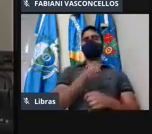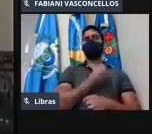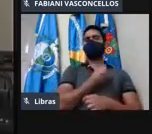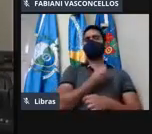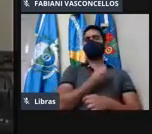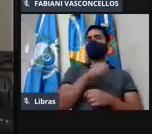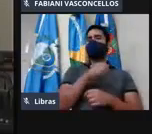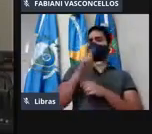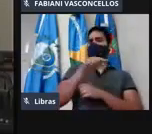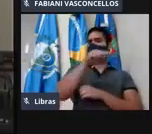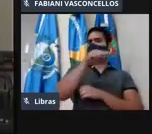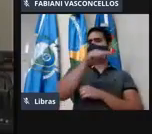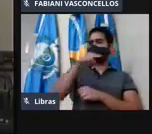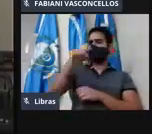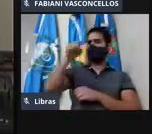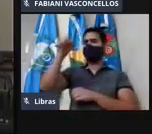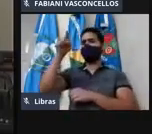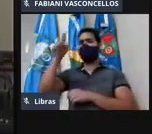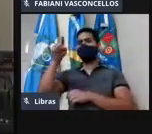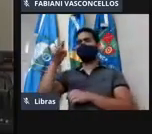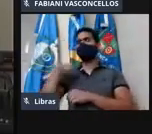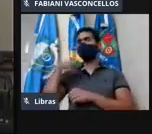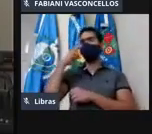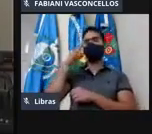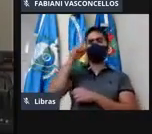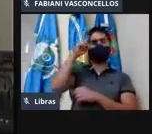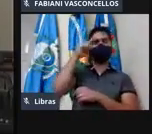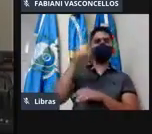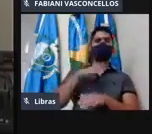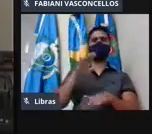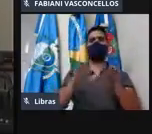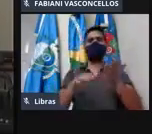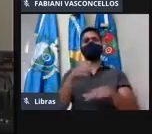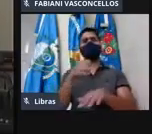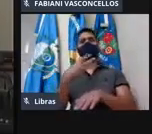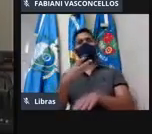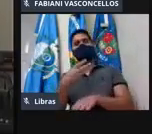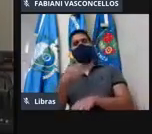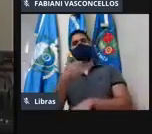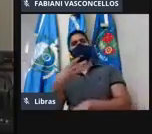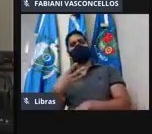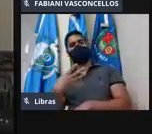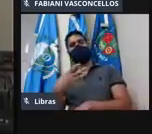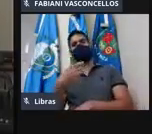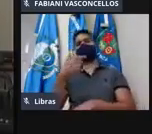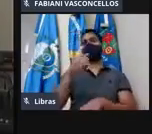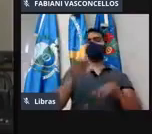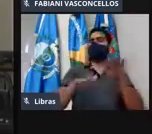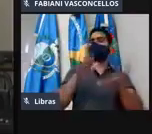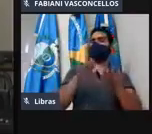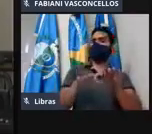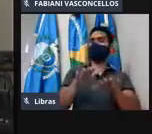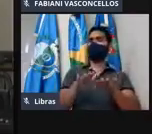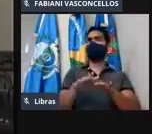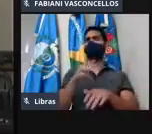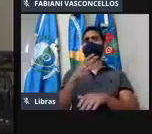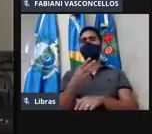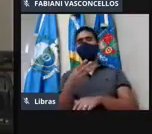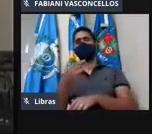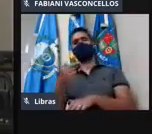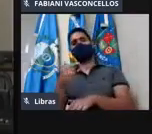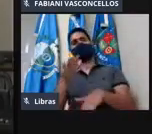aí, teve um dia, eu acompanho aquilo diariamente, teve dia que teve 13, 14 casos, depois 7 casos, tem visto às vezes 3, às vezes